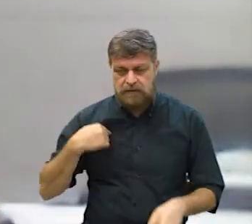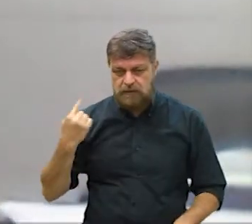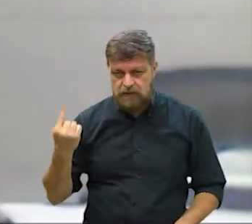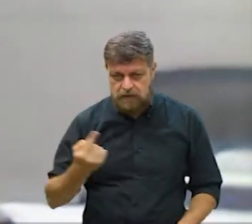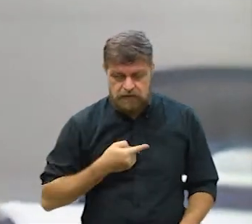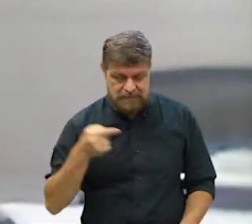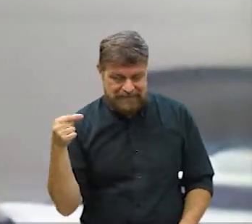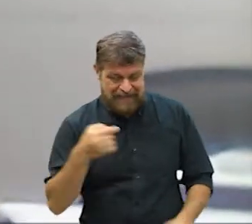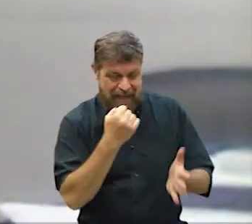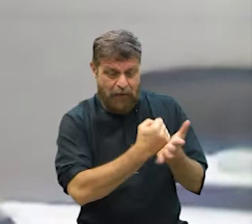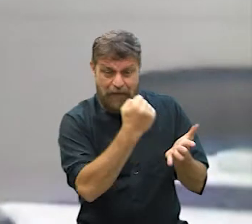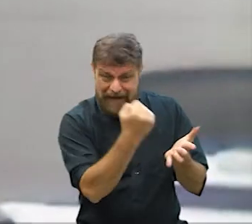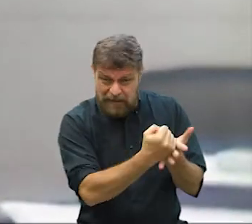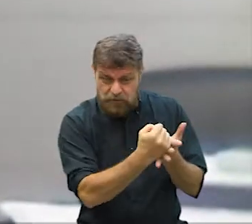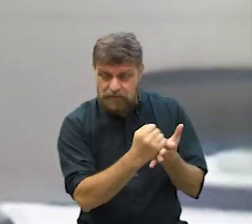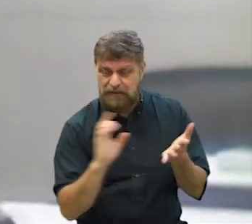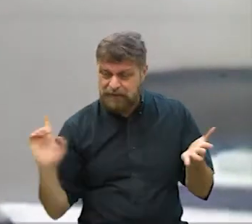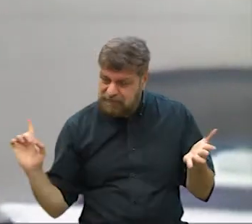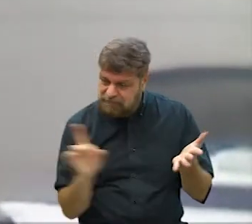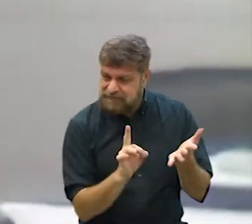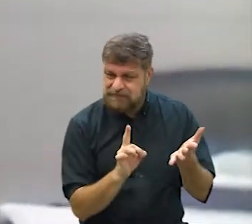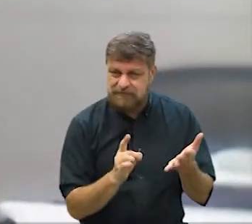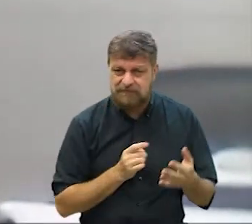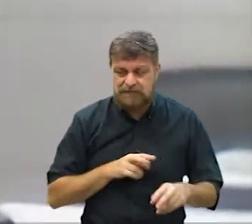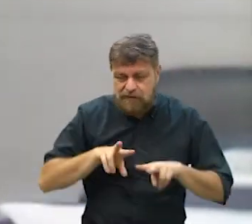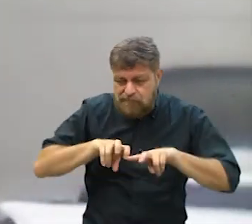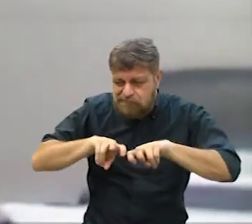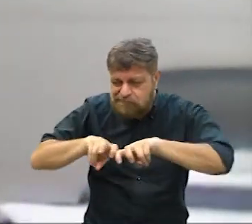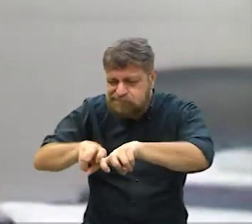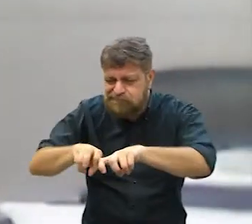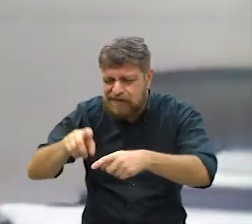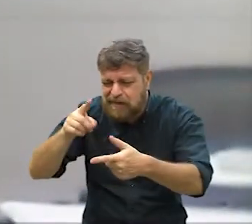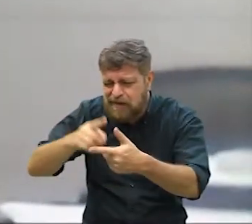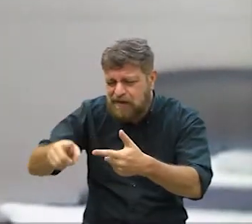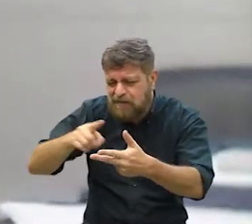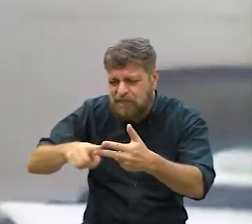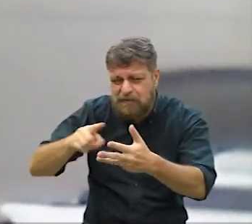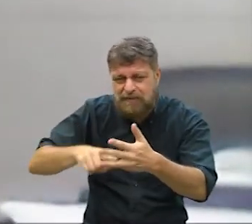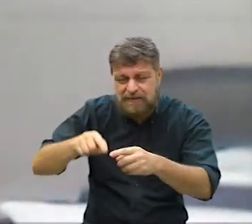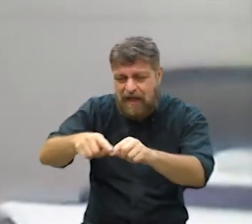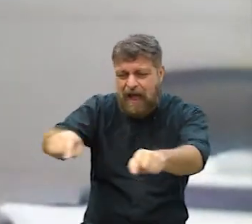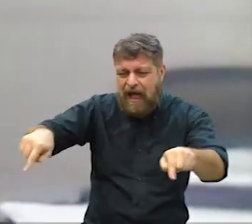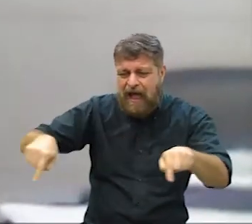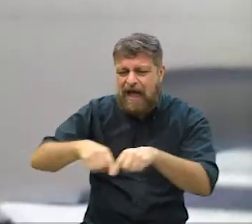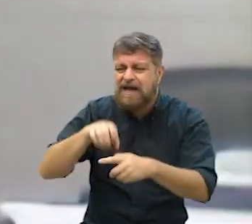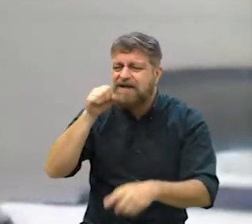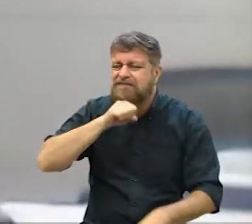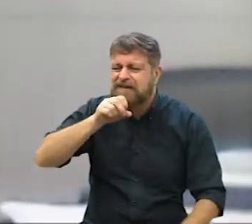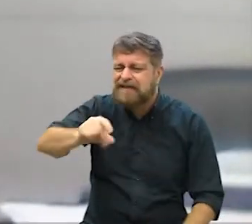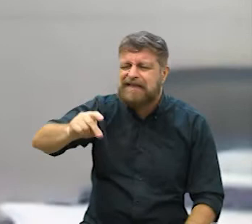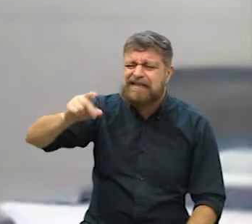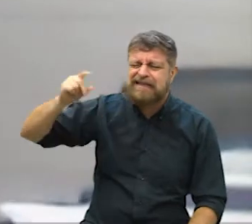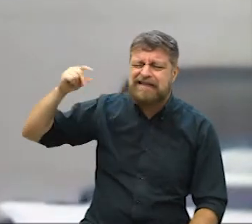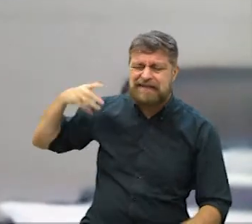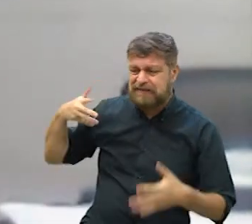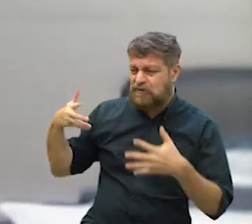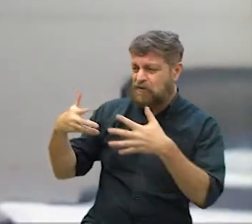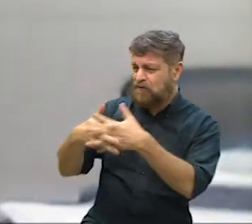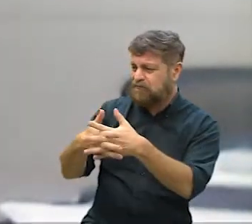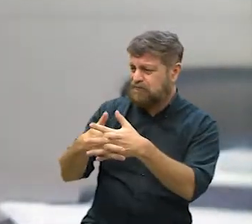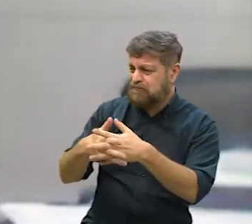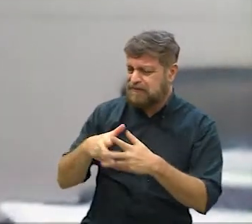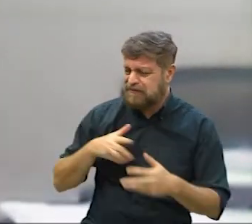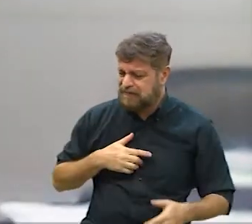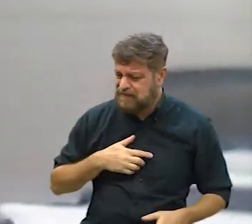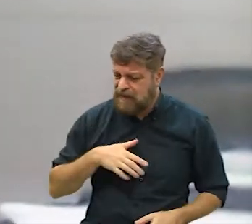está mexendo aí num vespeiro danado, né? De áreas antigas, de áreas confusas, né?